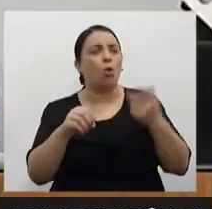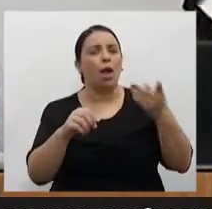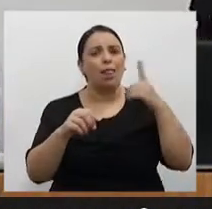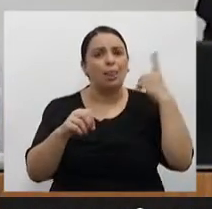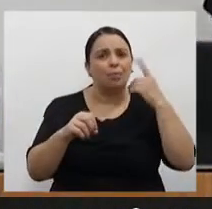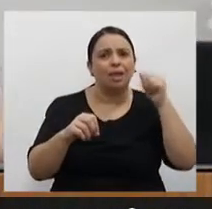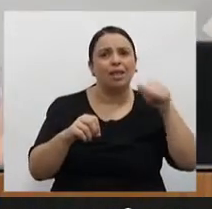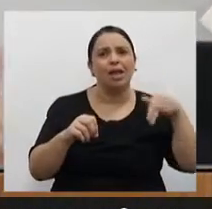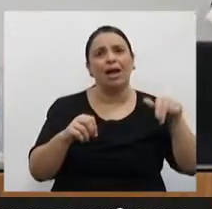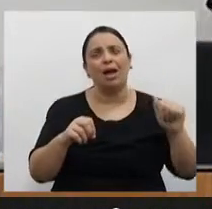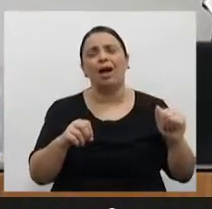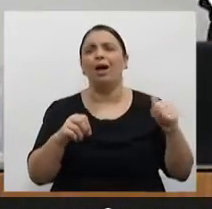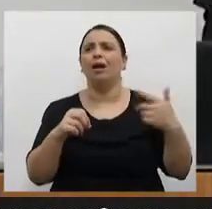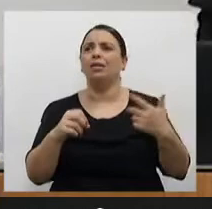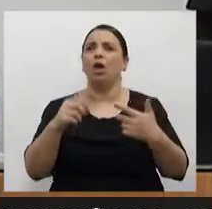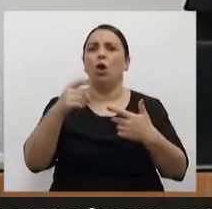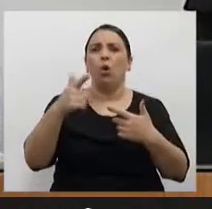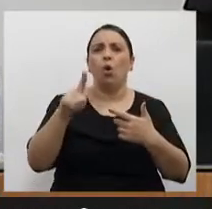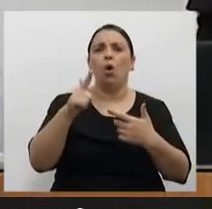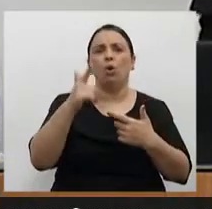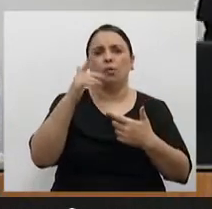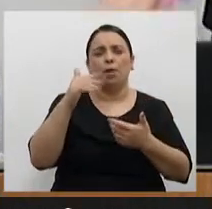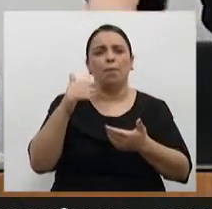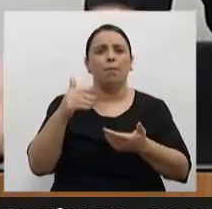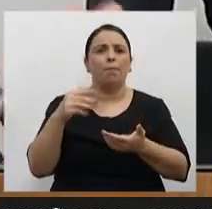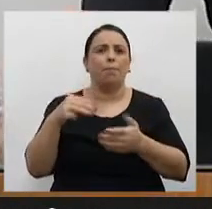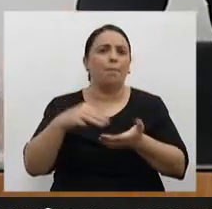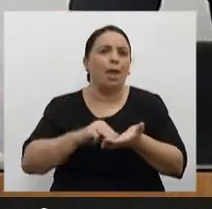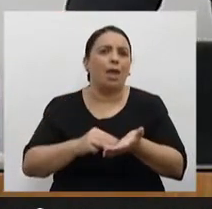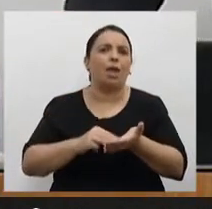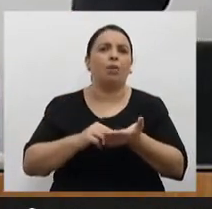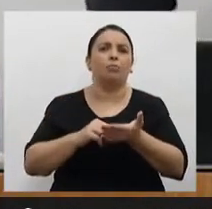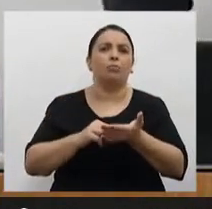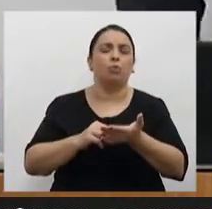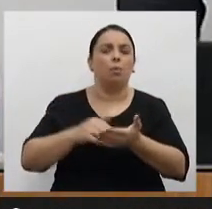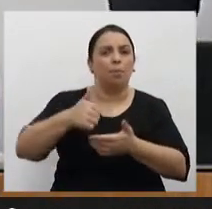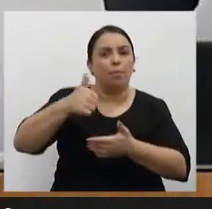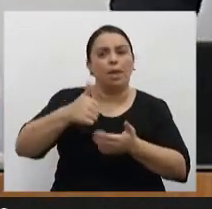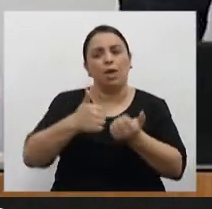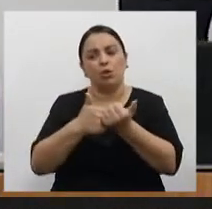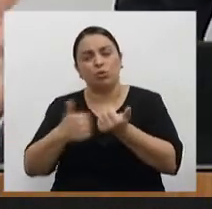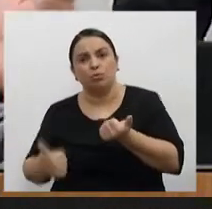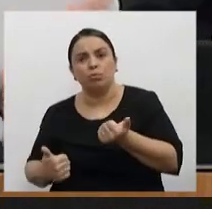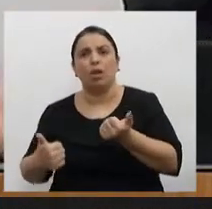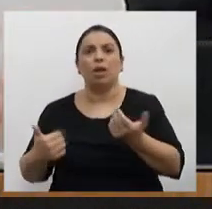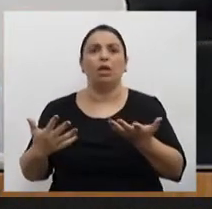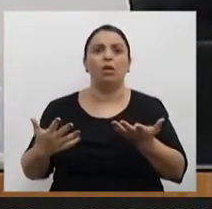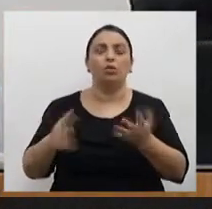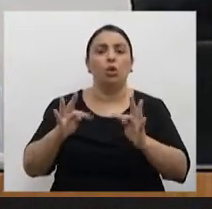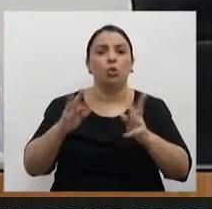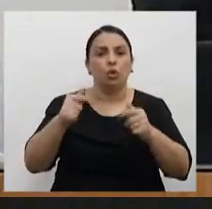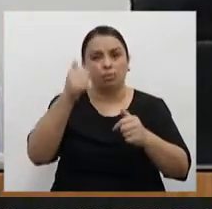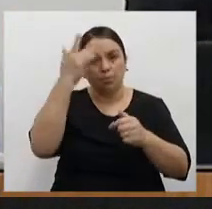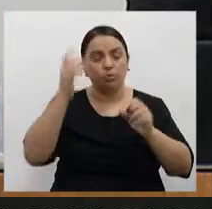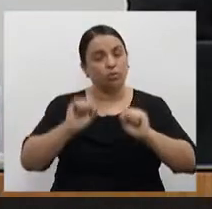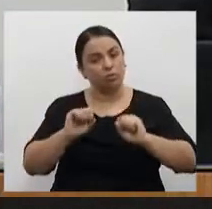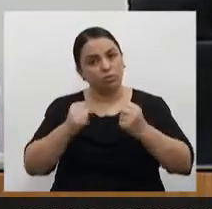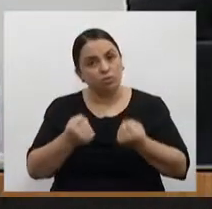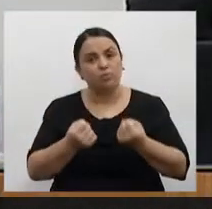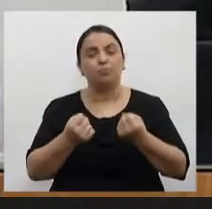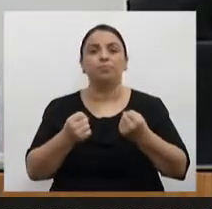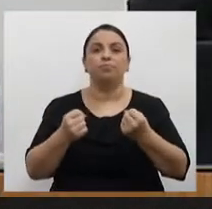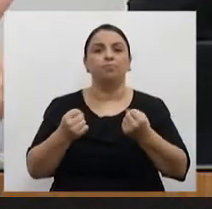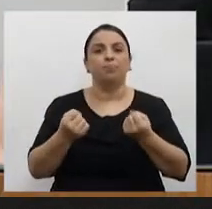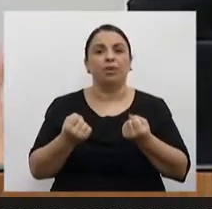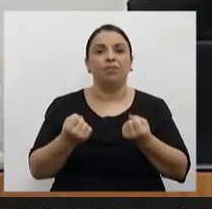tanto titulares quanto suplentes, que quiserem acompanhar, e os deputados também defensores da causa, como o deputado, né, Rafael Martins